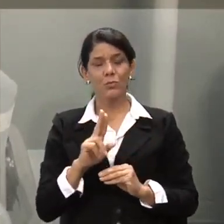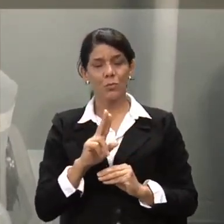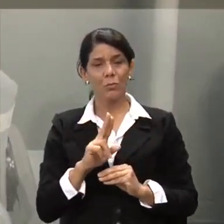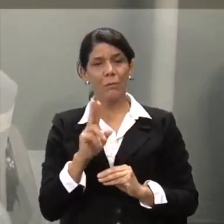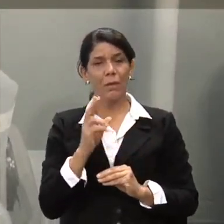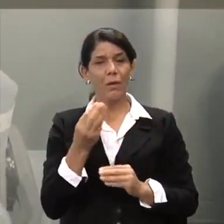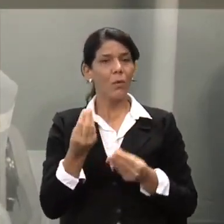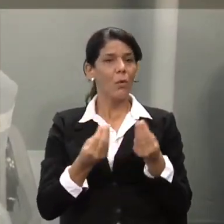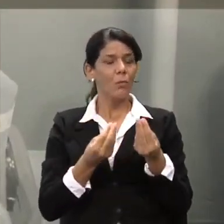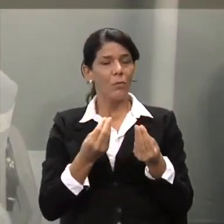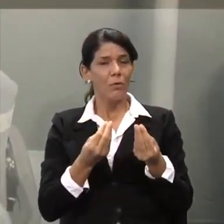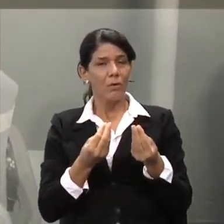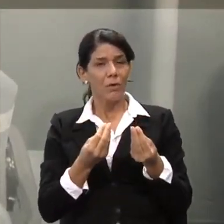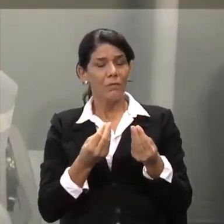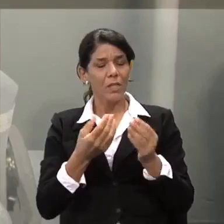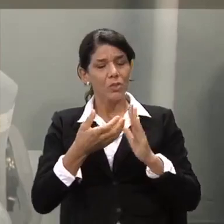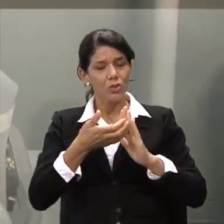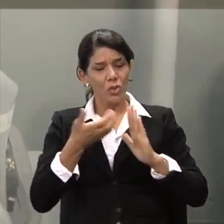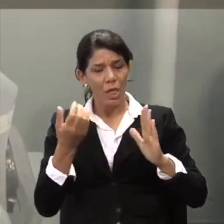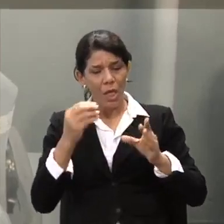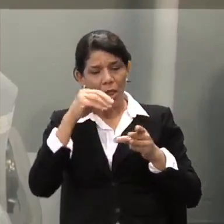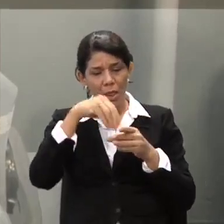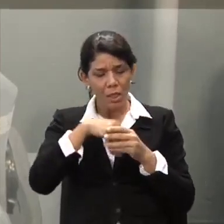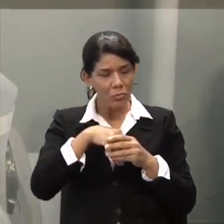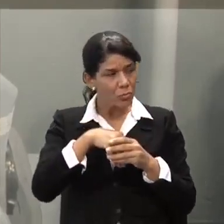tá? Nós vamos abrir o equipo,